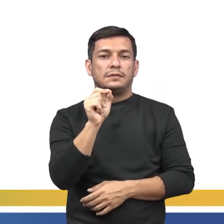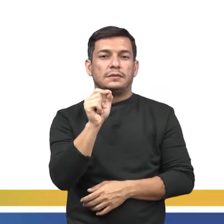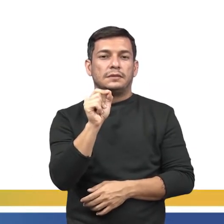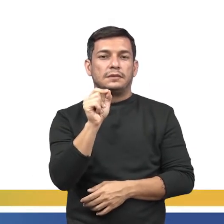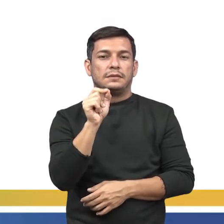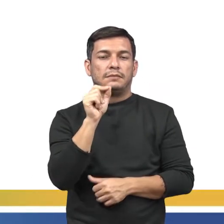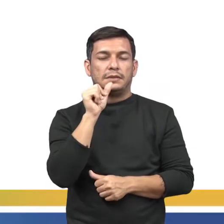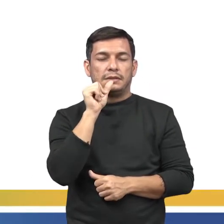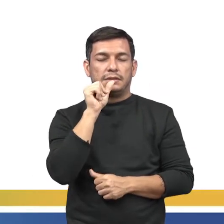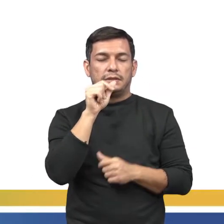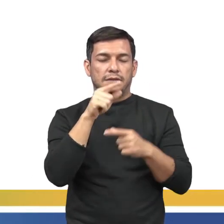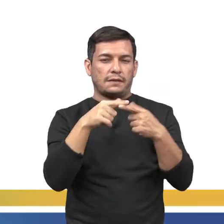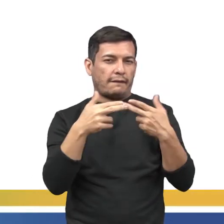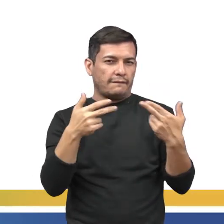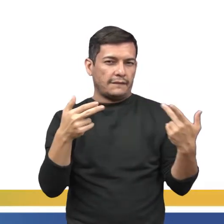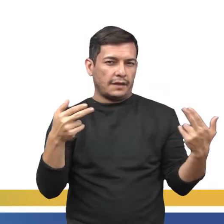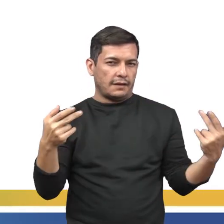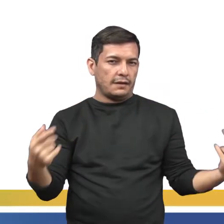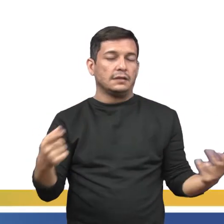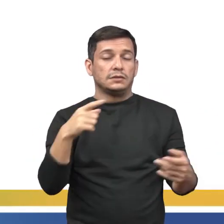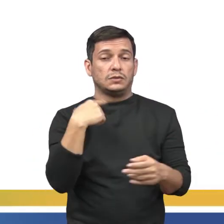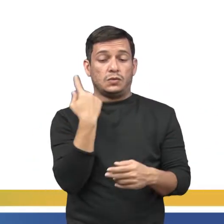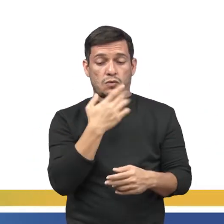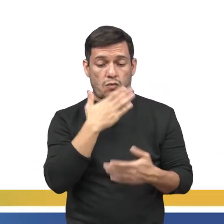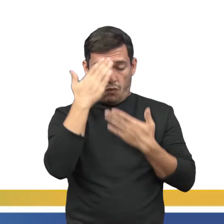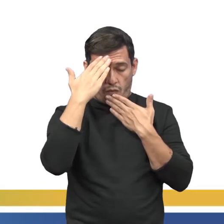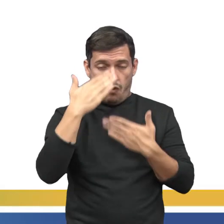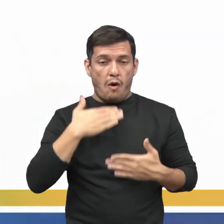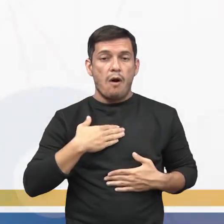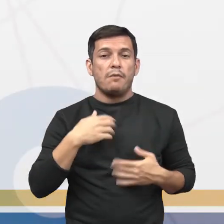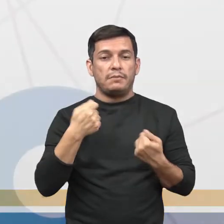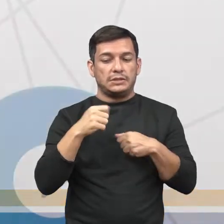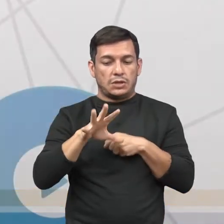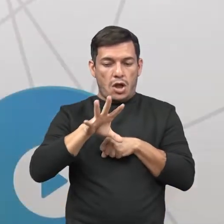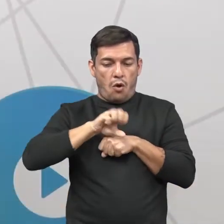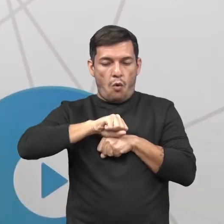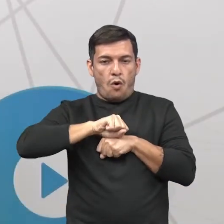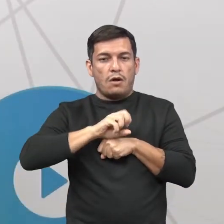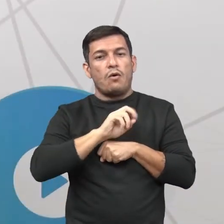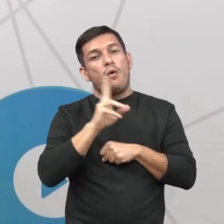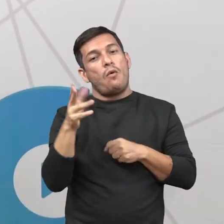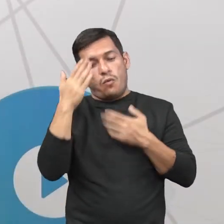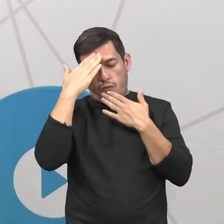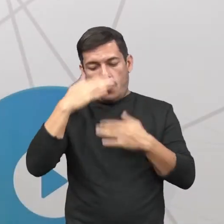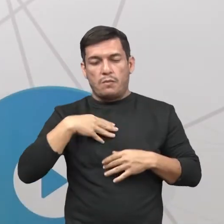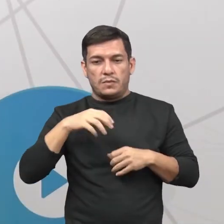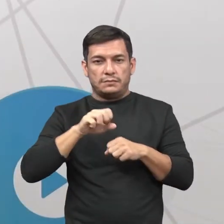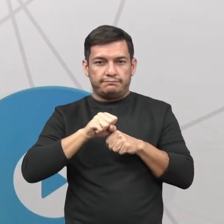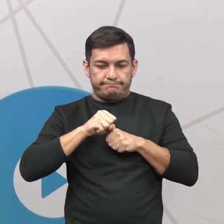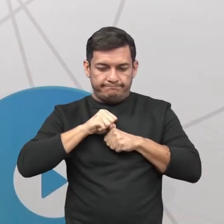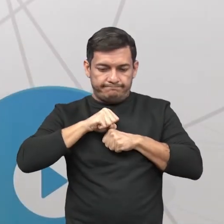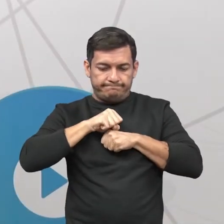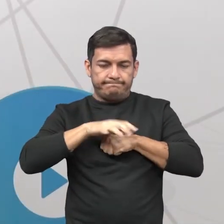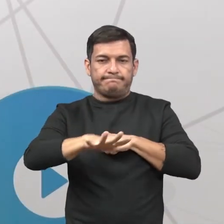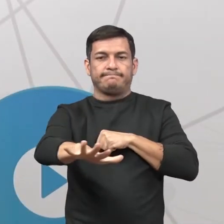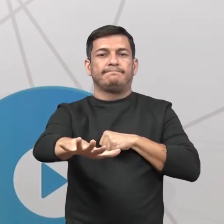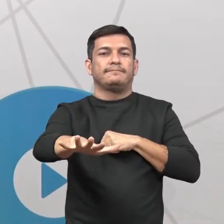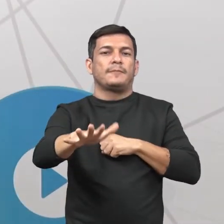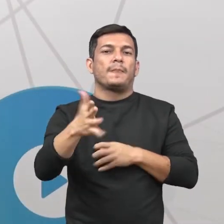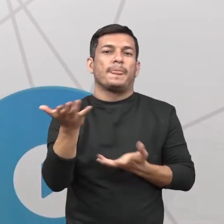de substâncias, das substâncias que o nosso corpo quer absorver ou que o nosso corpo quer